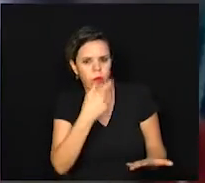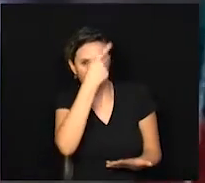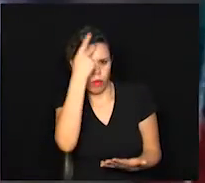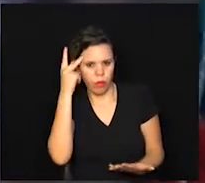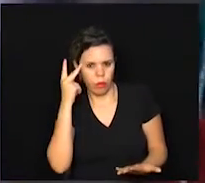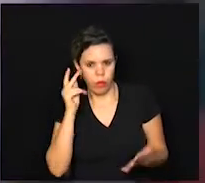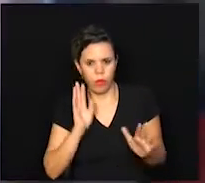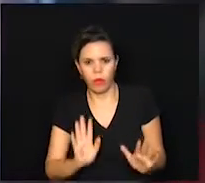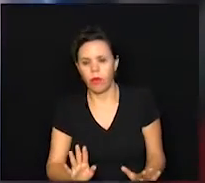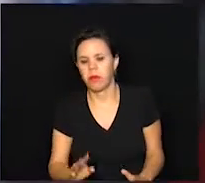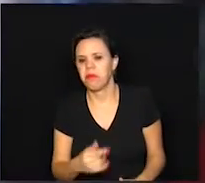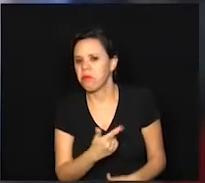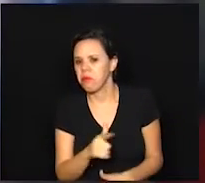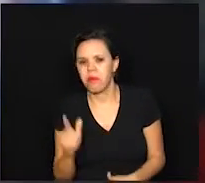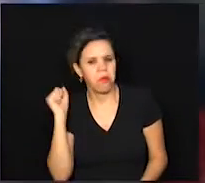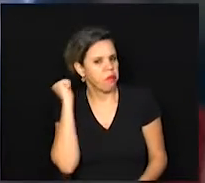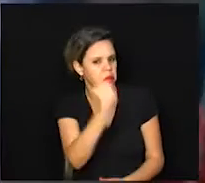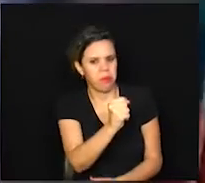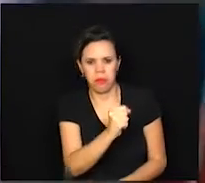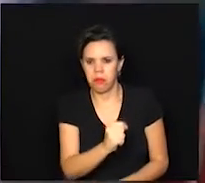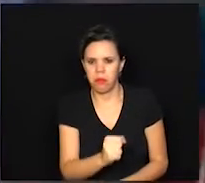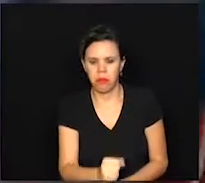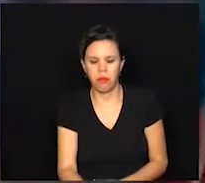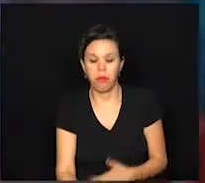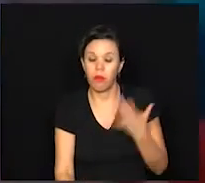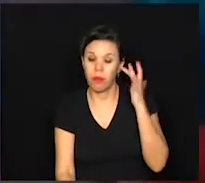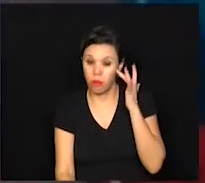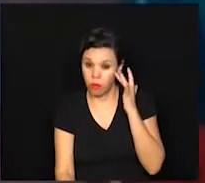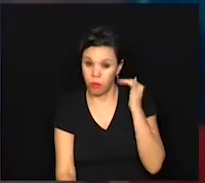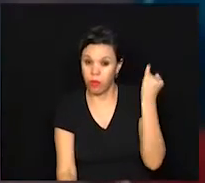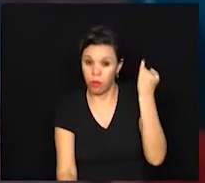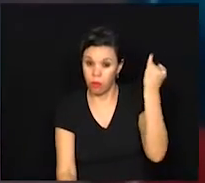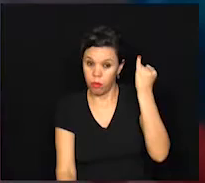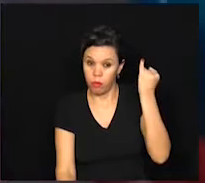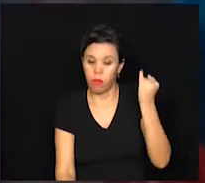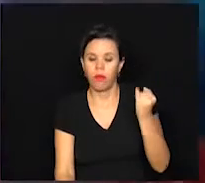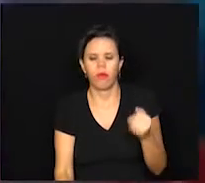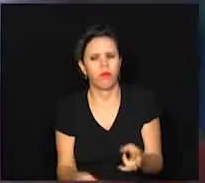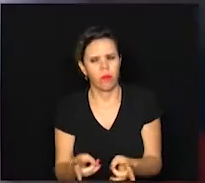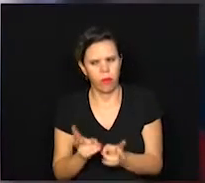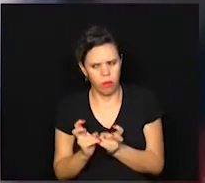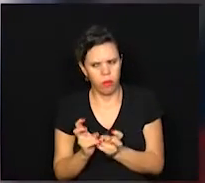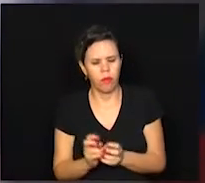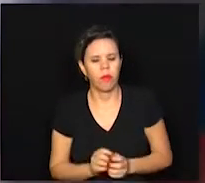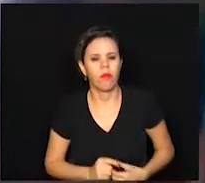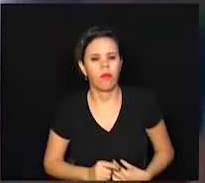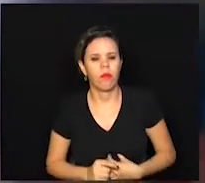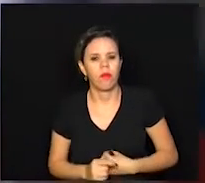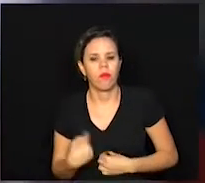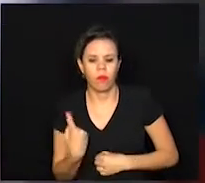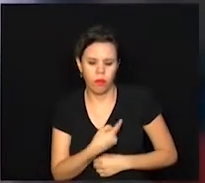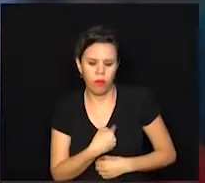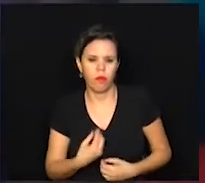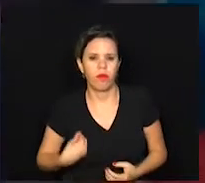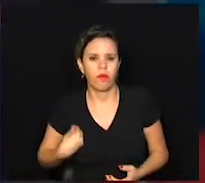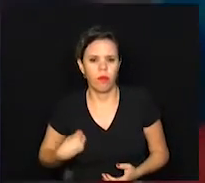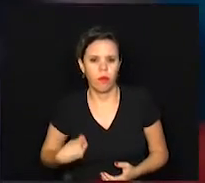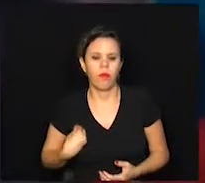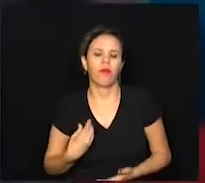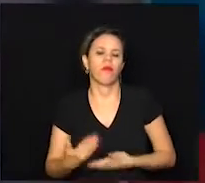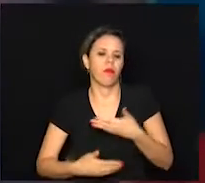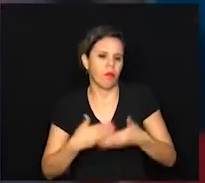pessoas e não matar. Então, acho que é importante a gente perceber o quanto nós estamos ainda